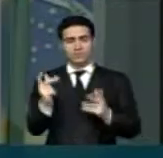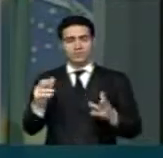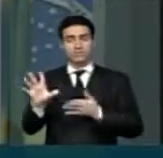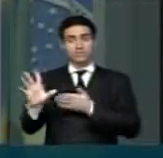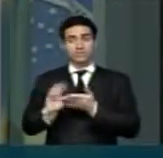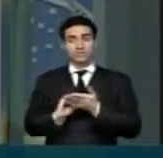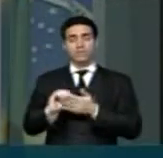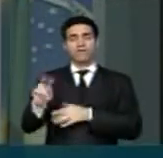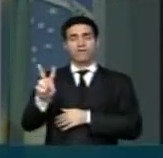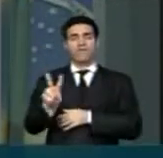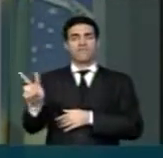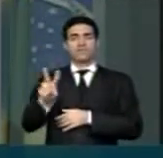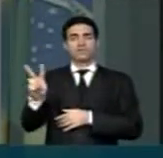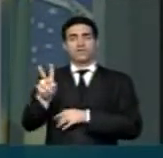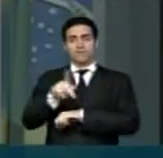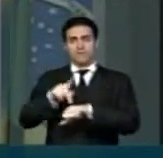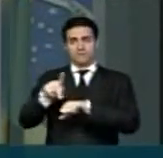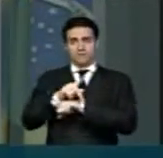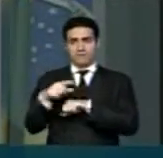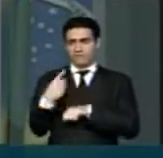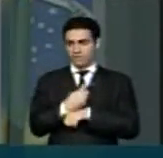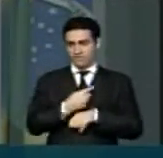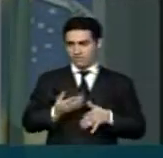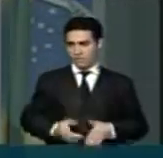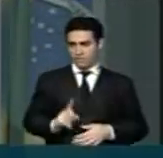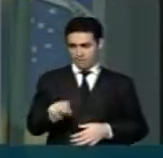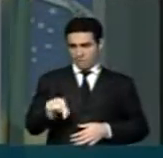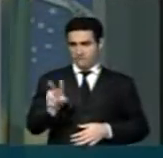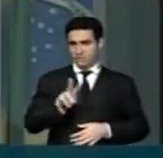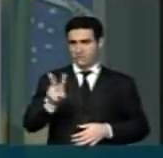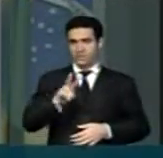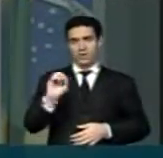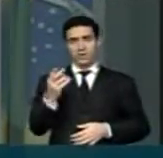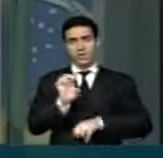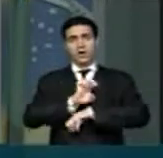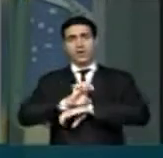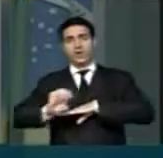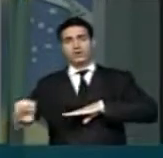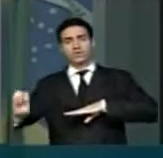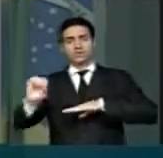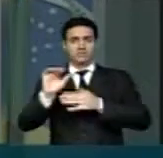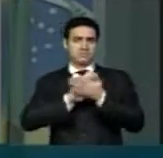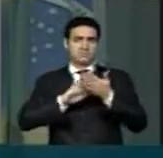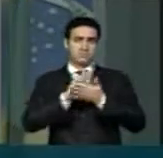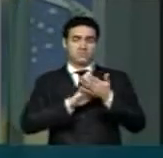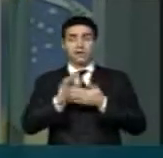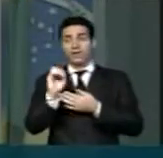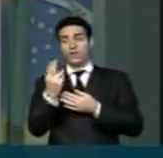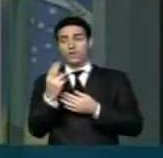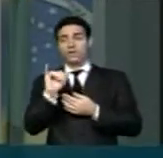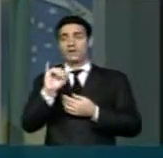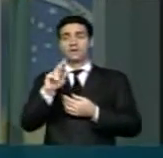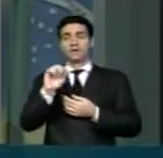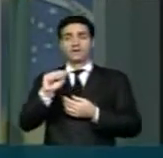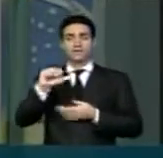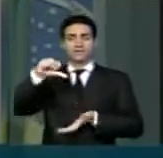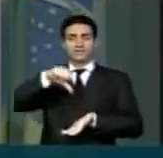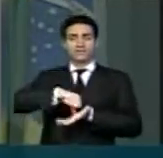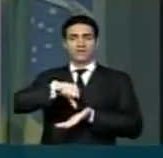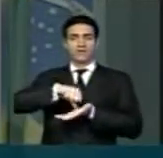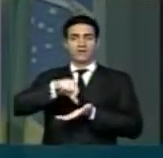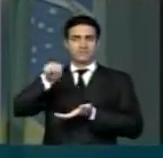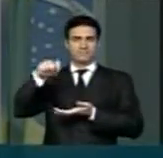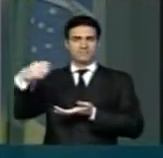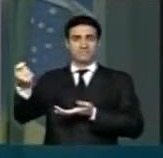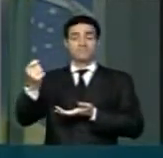venezuelana. Não somos venezuelanos, não. Não somos equatorianos, muito menos iranianos. Os